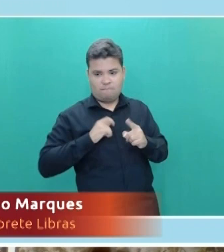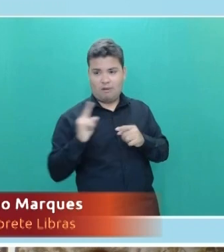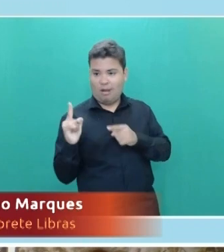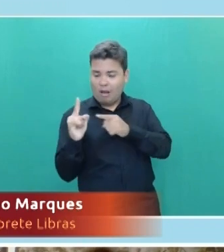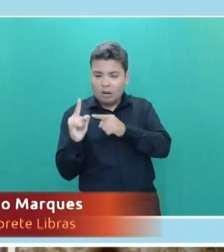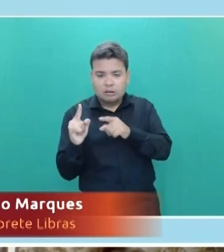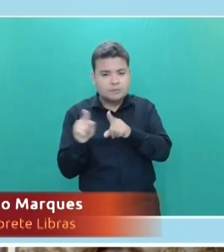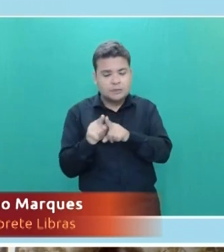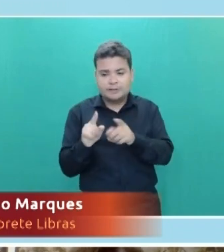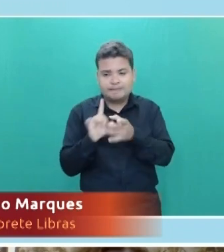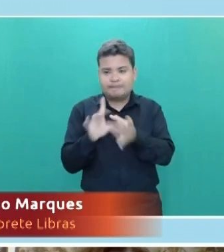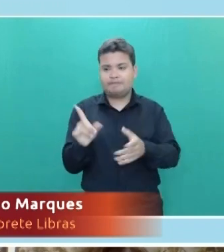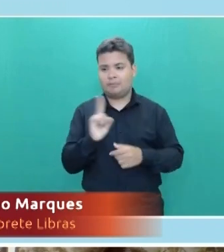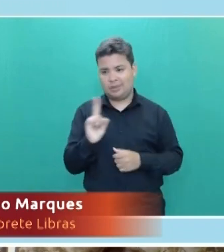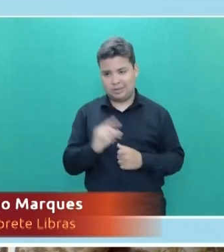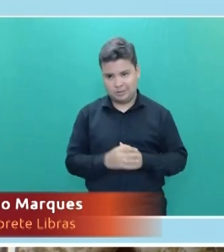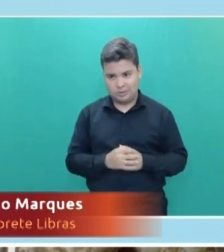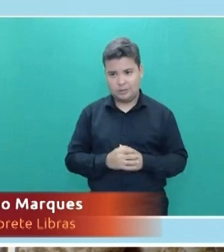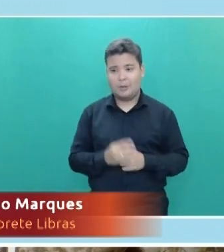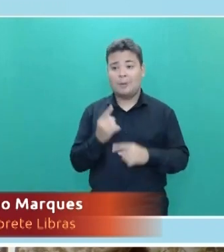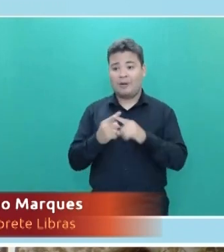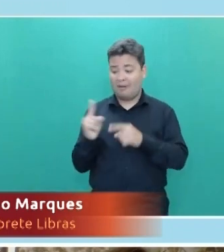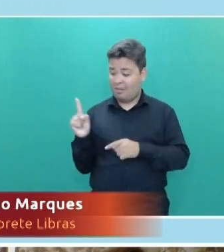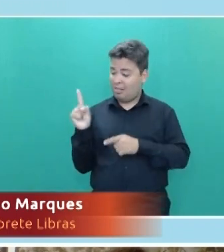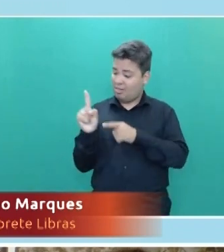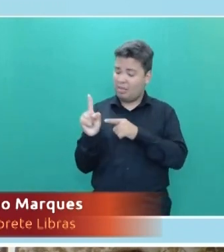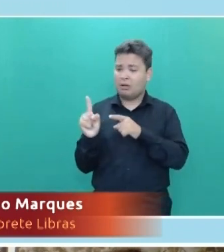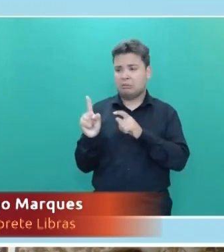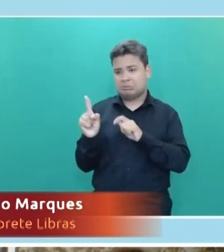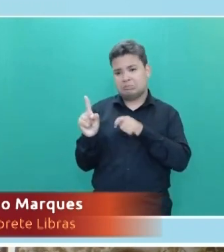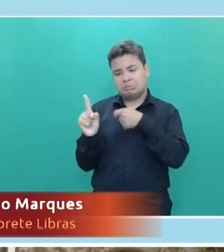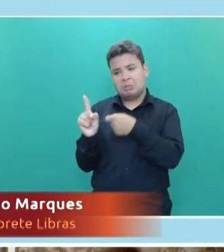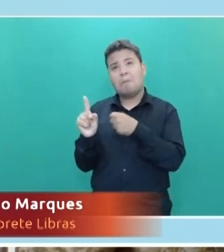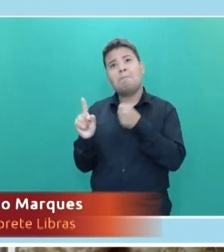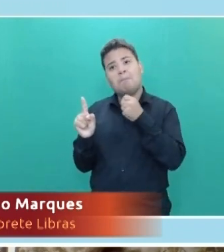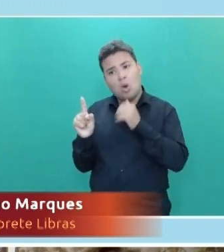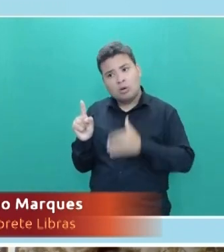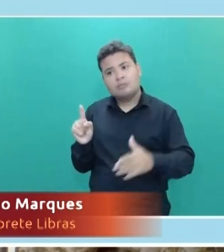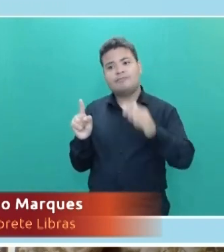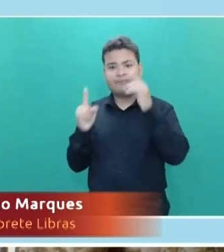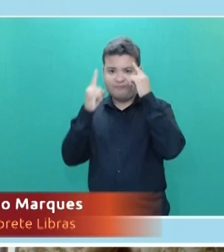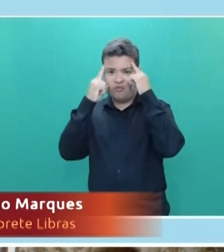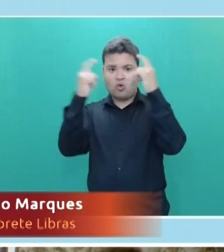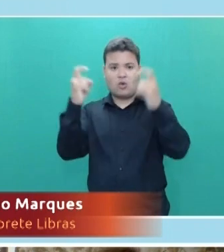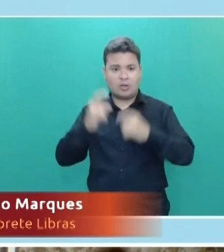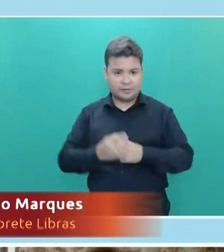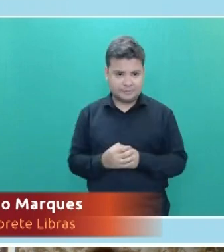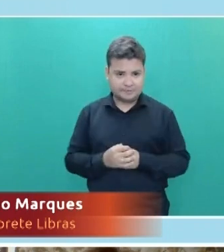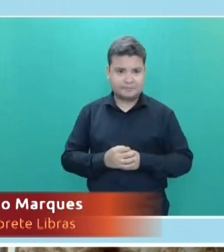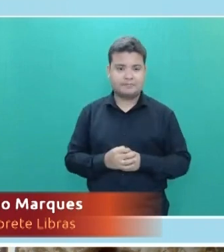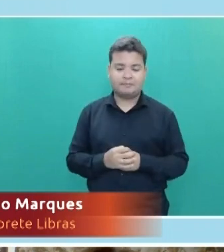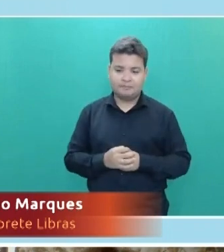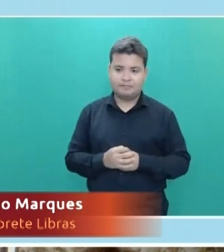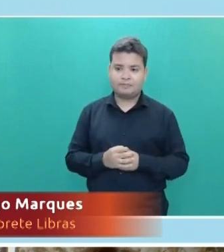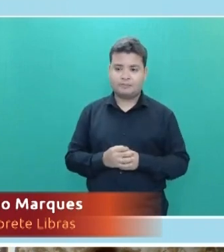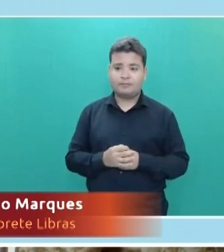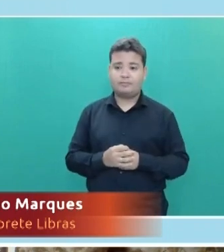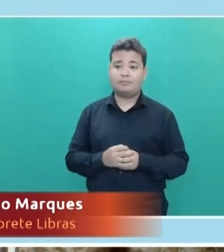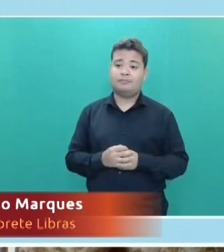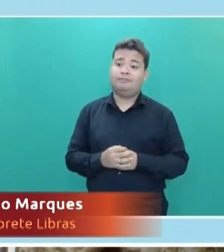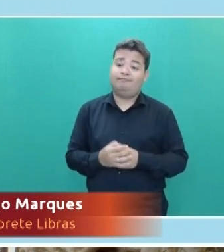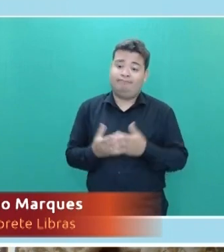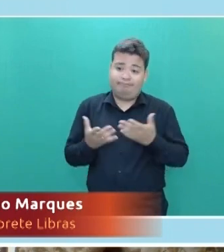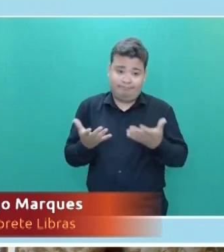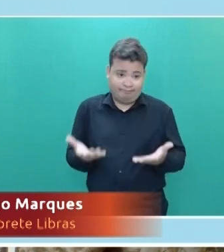pratica o bullying, ele é potencialmente uma pessoa violenta, né? Então, assim, que também a gente pode, não é só